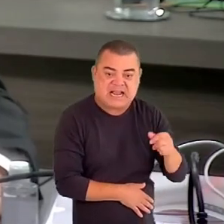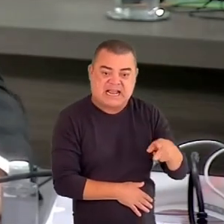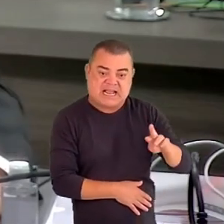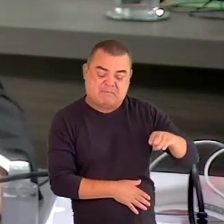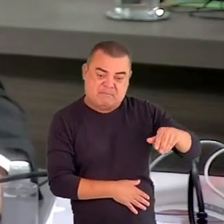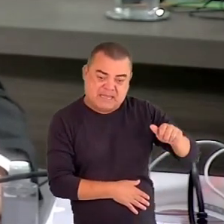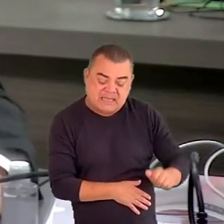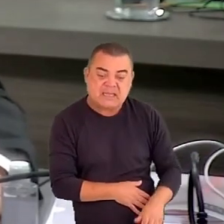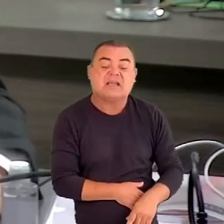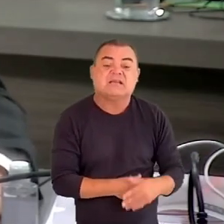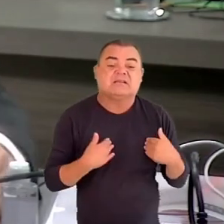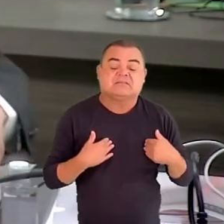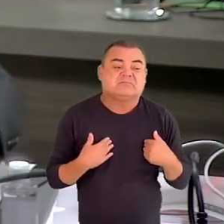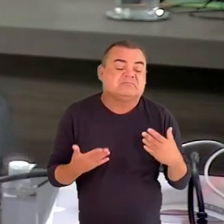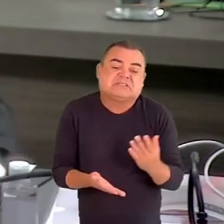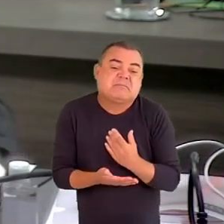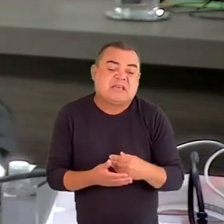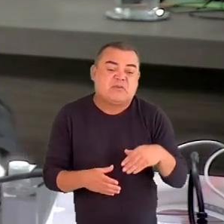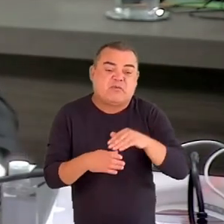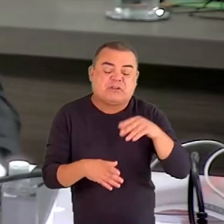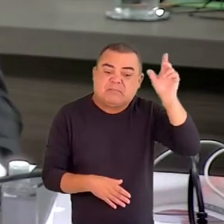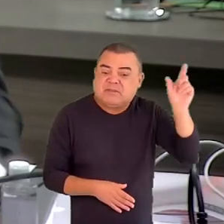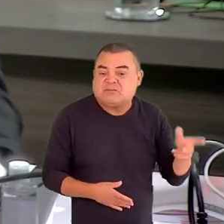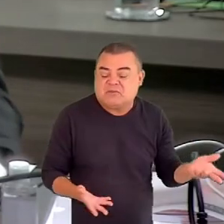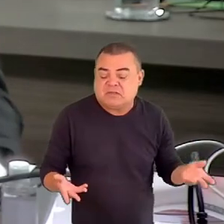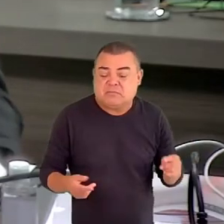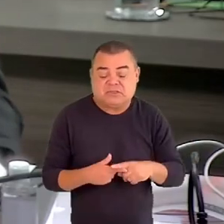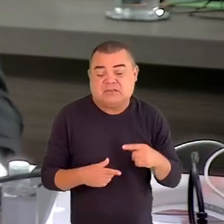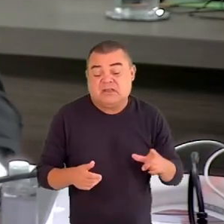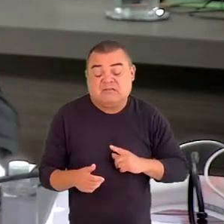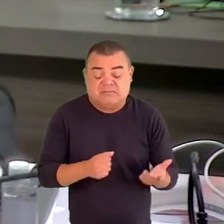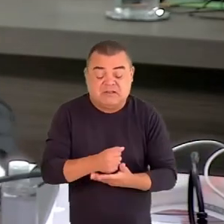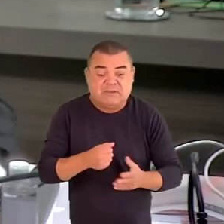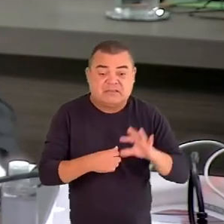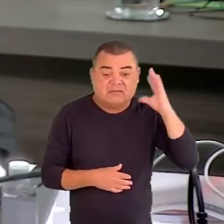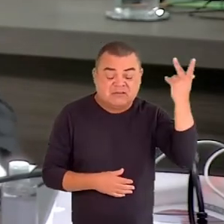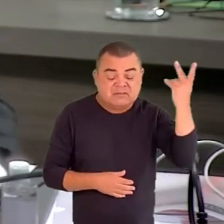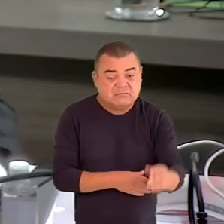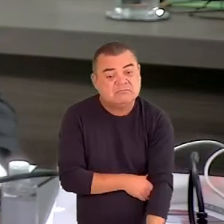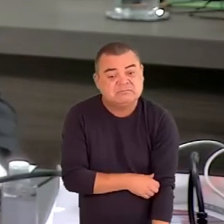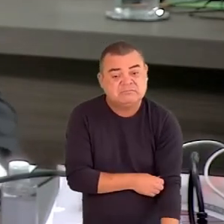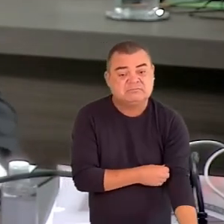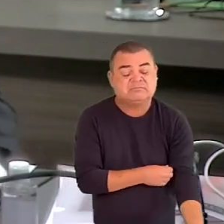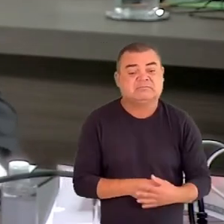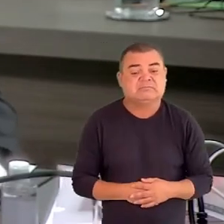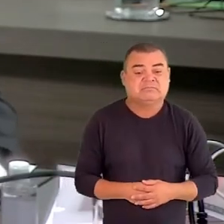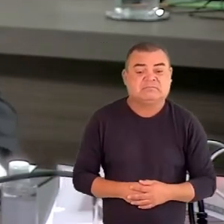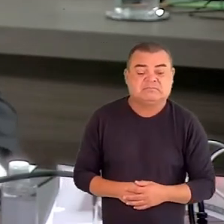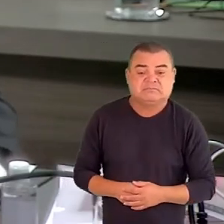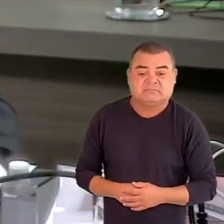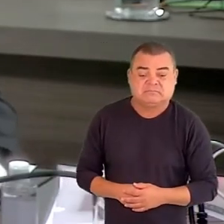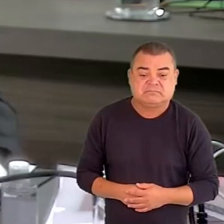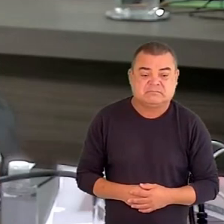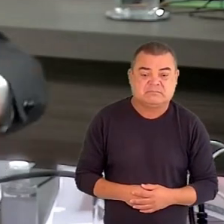de um voto de uma pessoa, esse voto é fundamentado em decisões e existe o mundo jurídico para